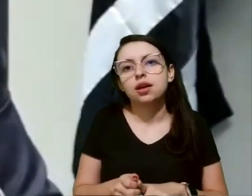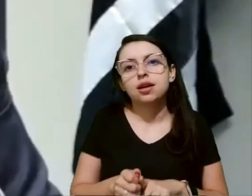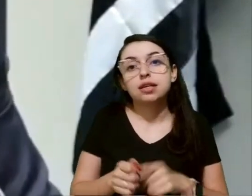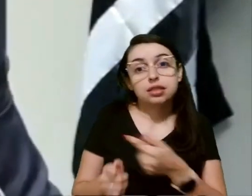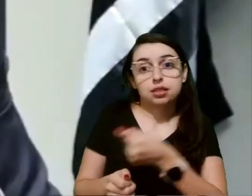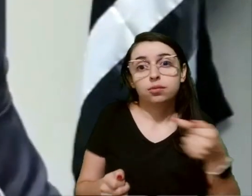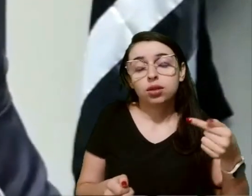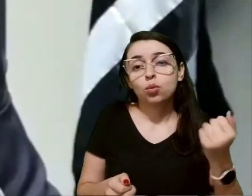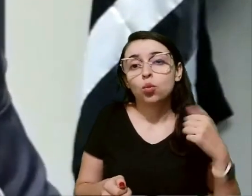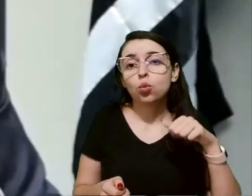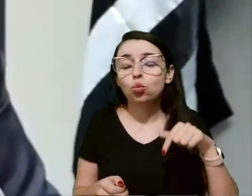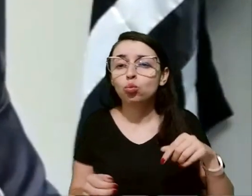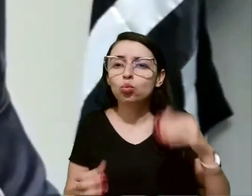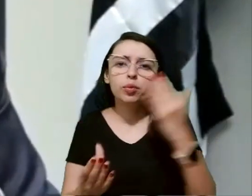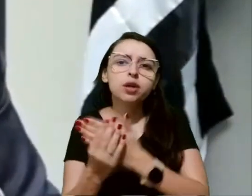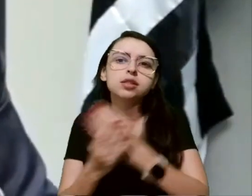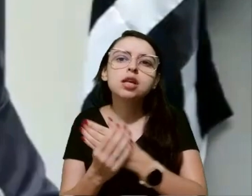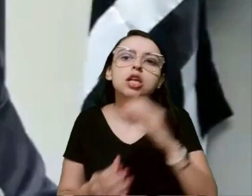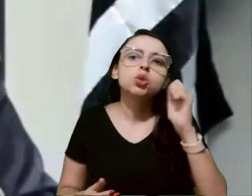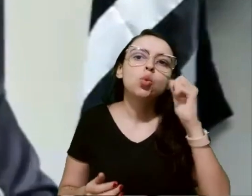julgado.